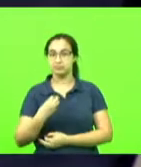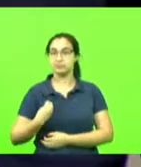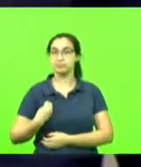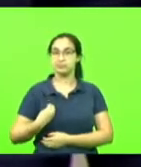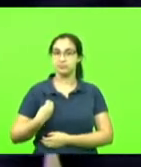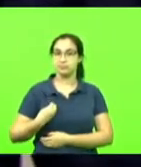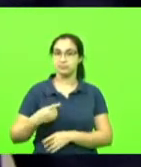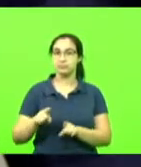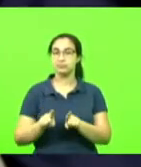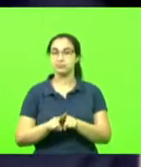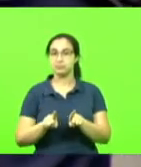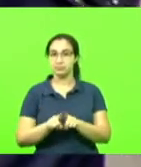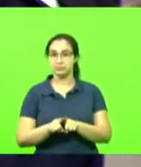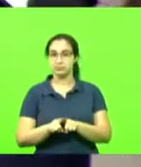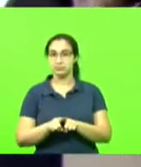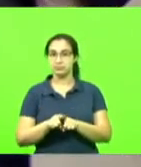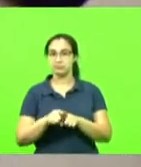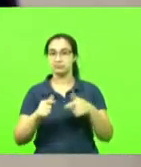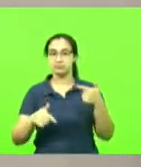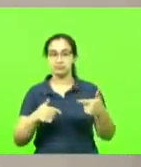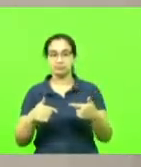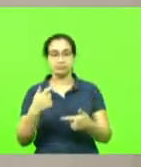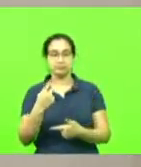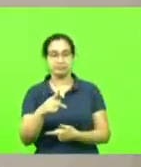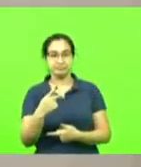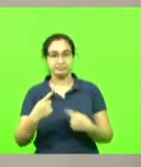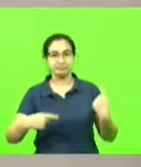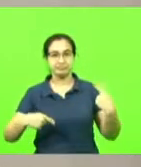obra do mesmo. Em discussão.